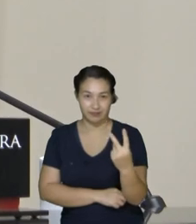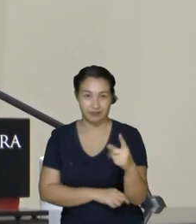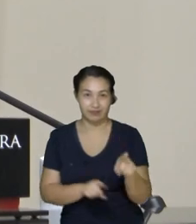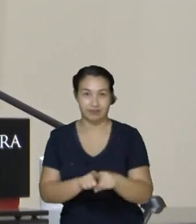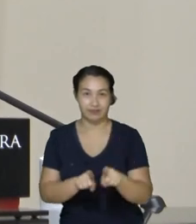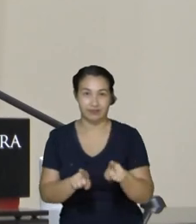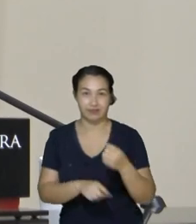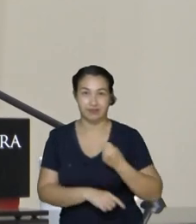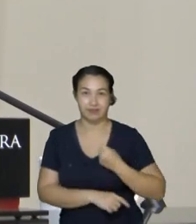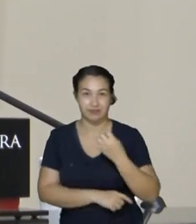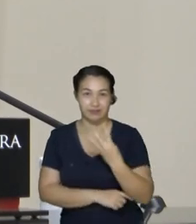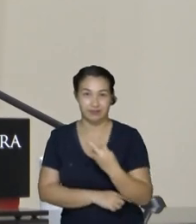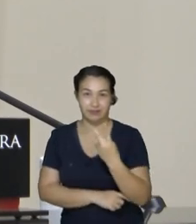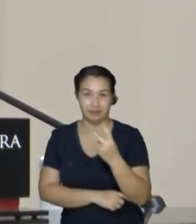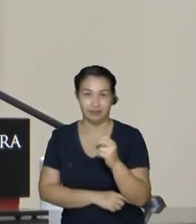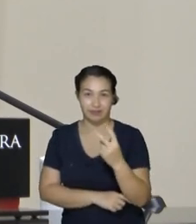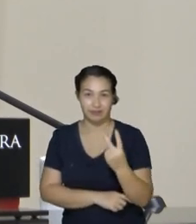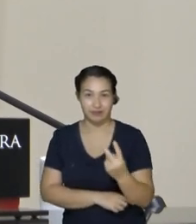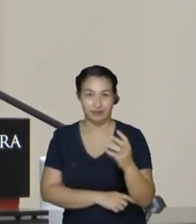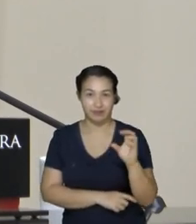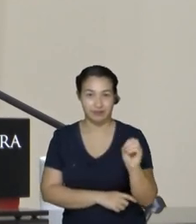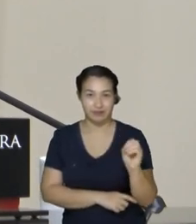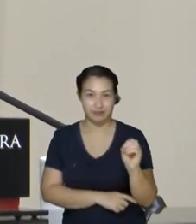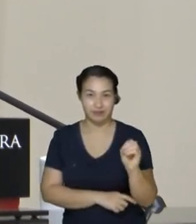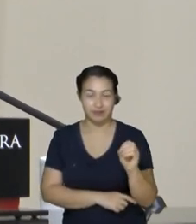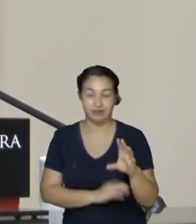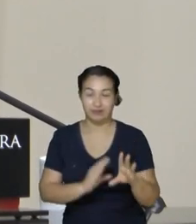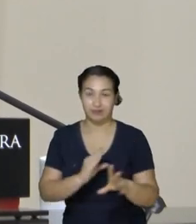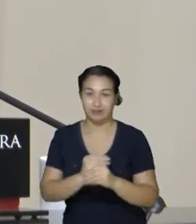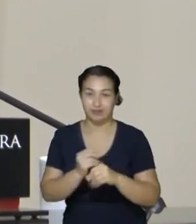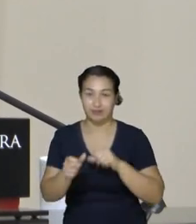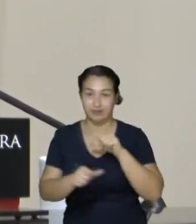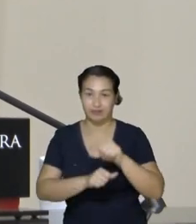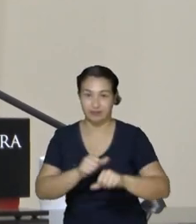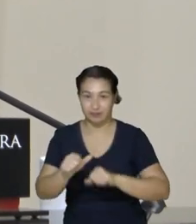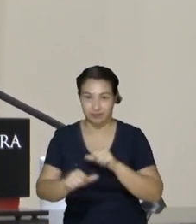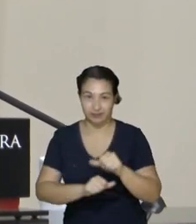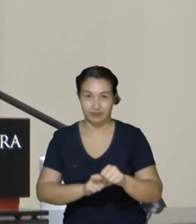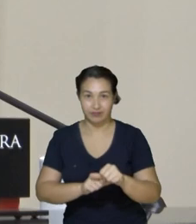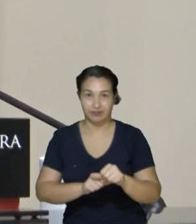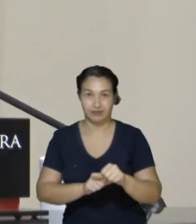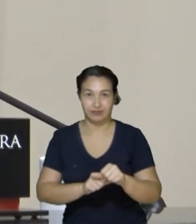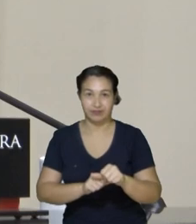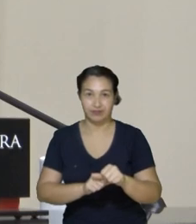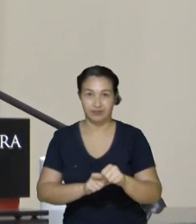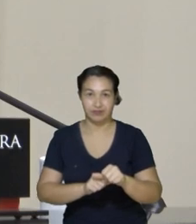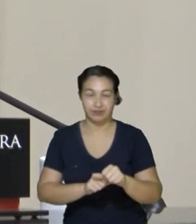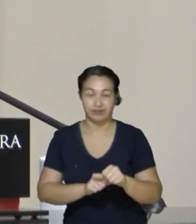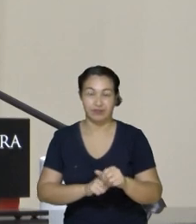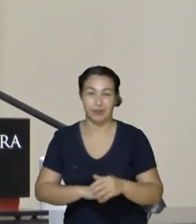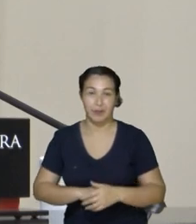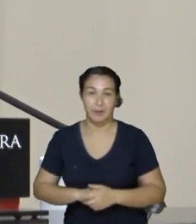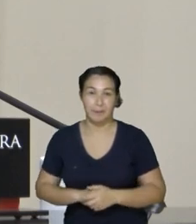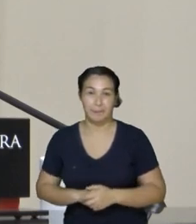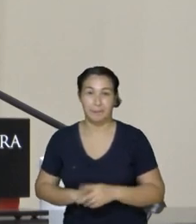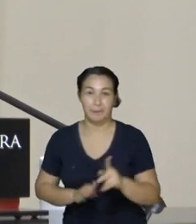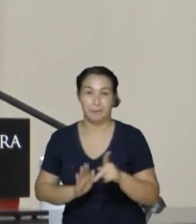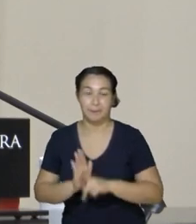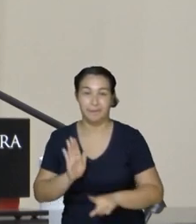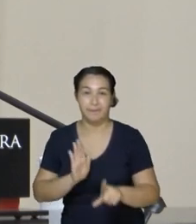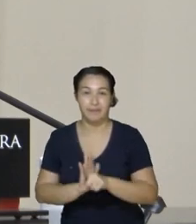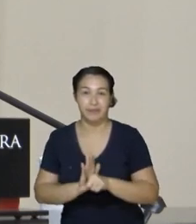número 4/2020, esta com emenda modificativa e subemenda modificativa. Projeto de